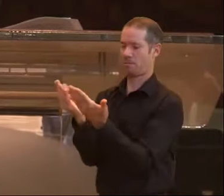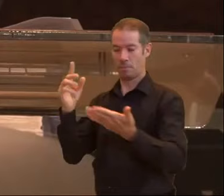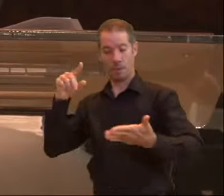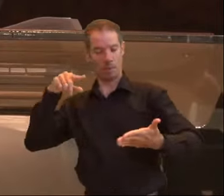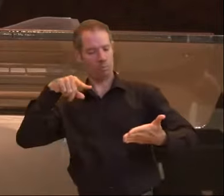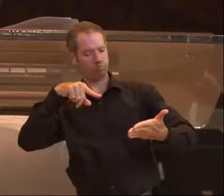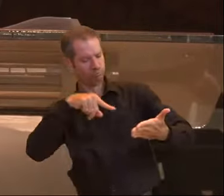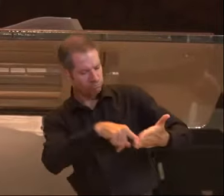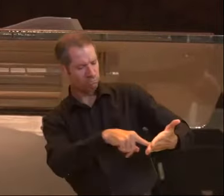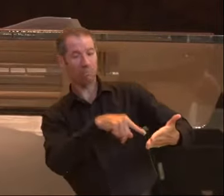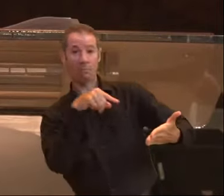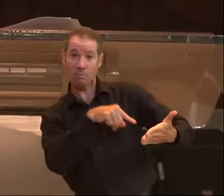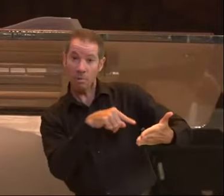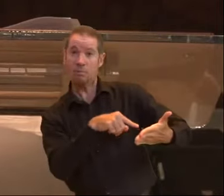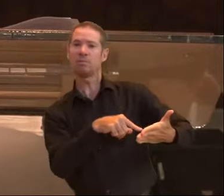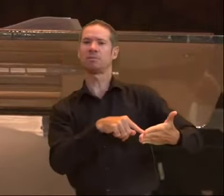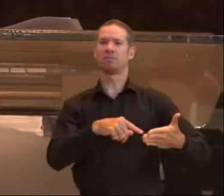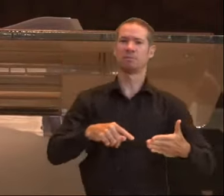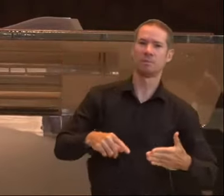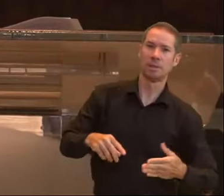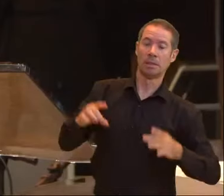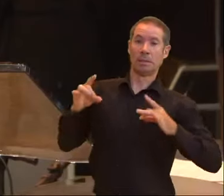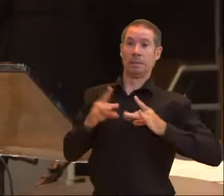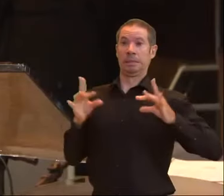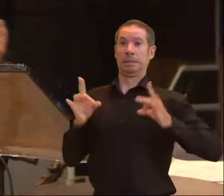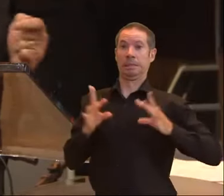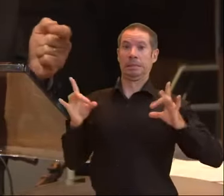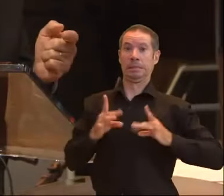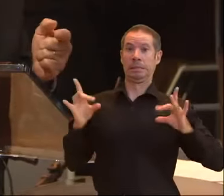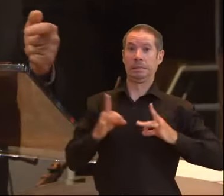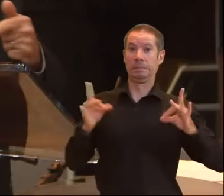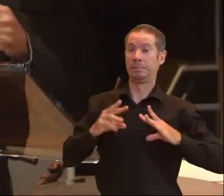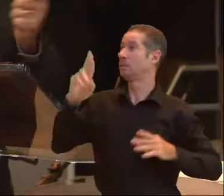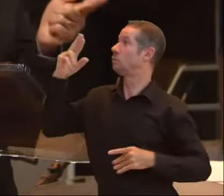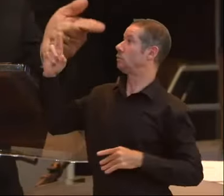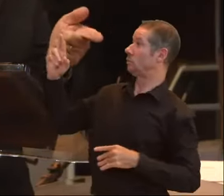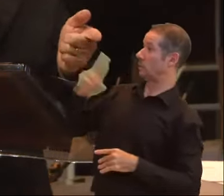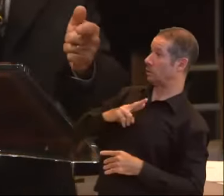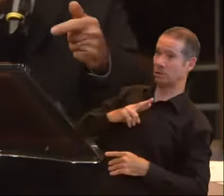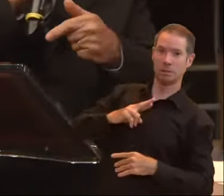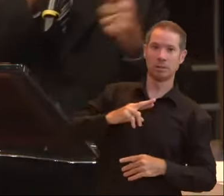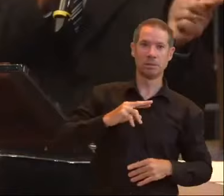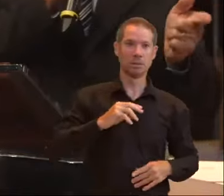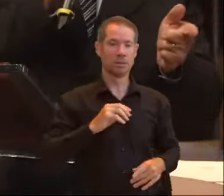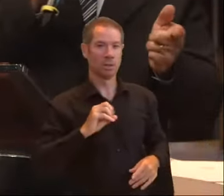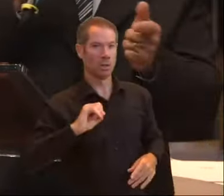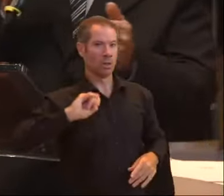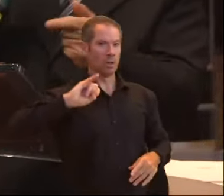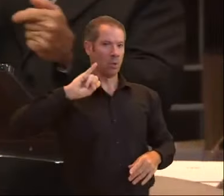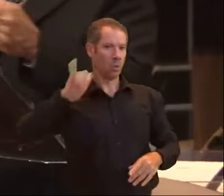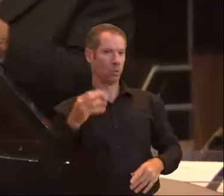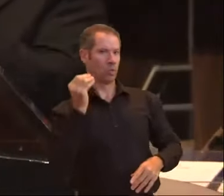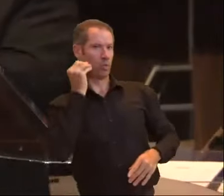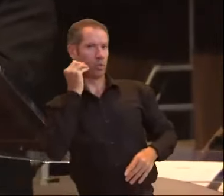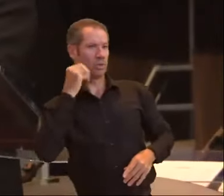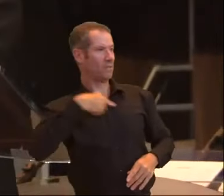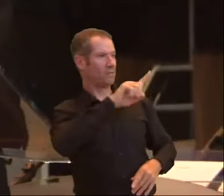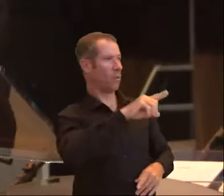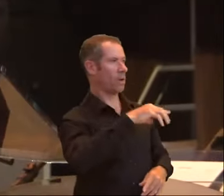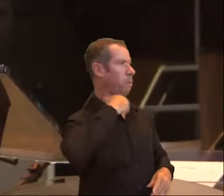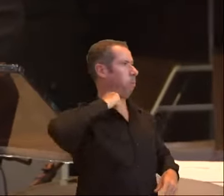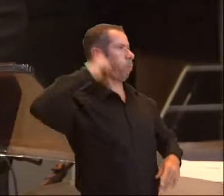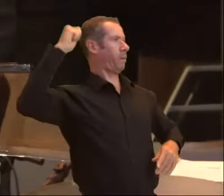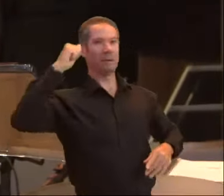dedo em cima. Fiquei morrendo de medo de o Senhor dizer: Judas foi, enforcou-se, faz o mesmo.